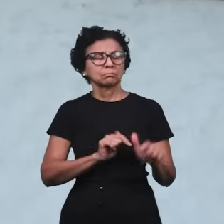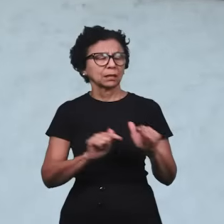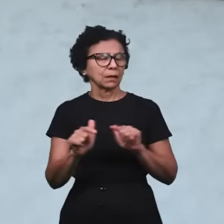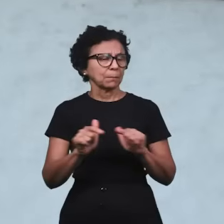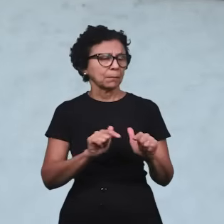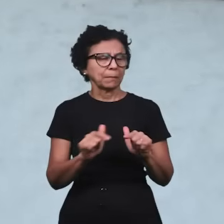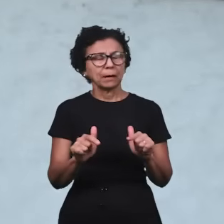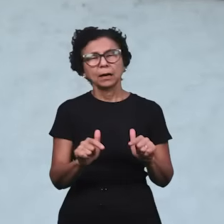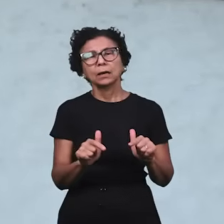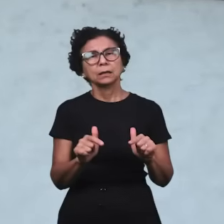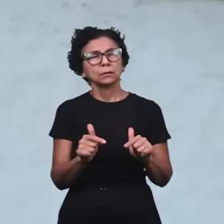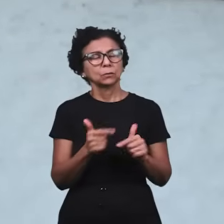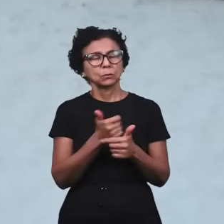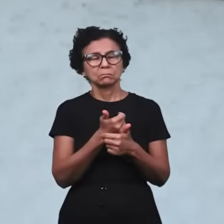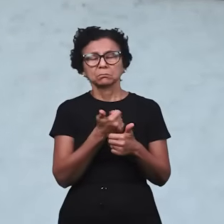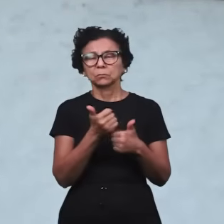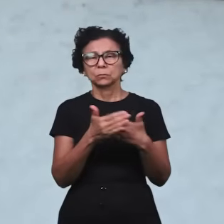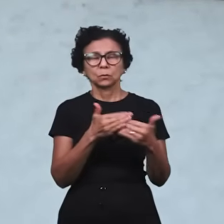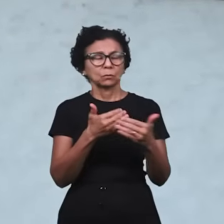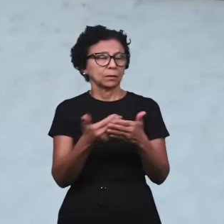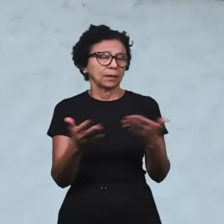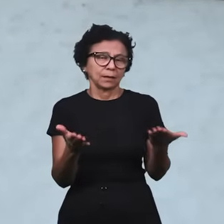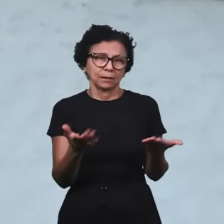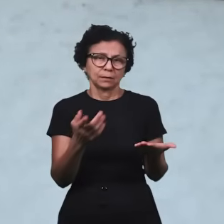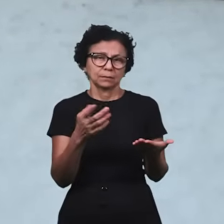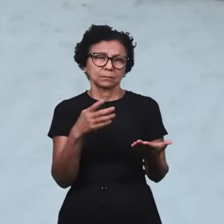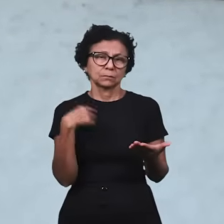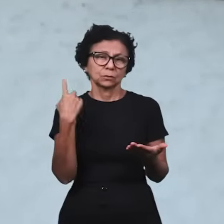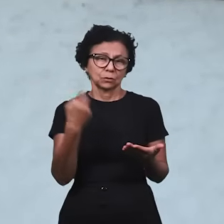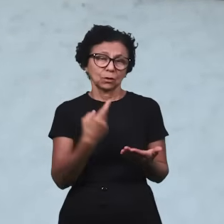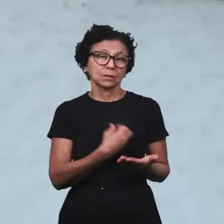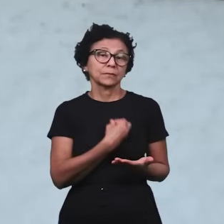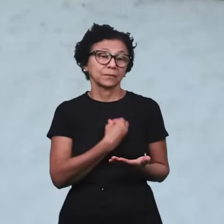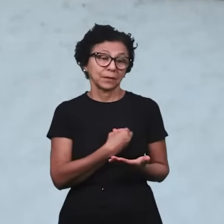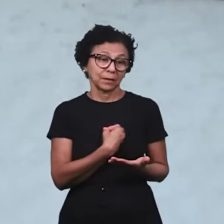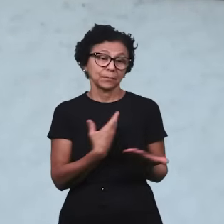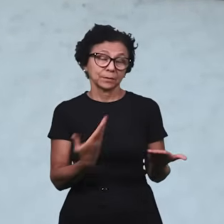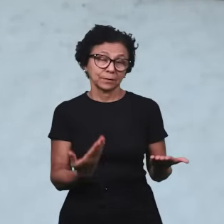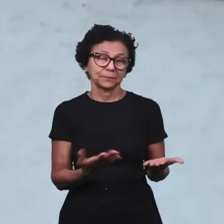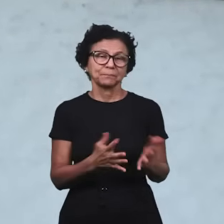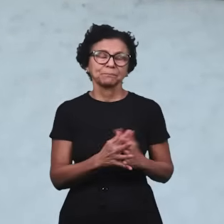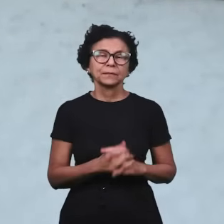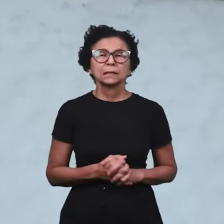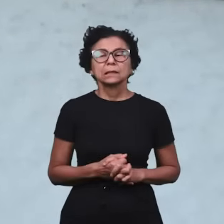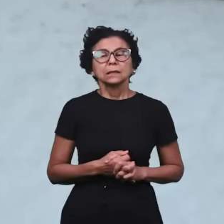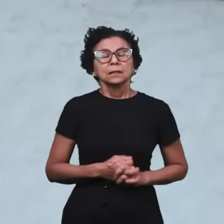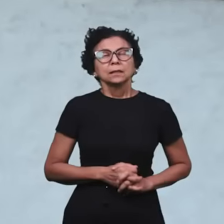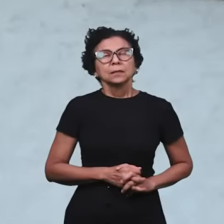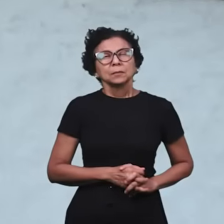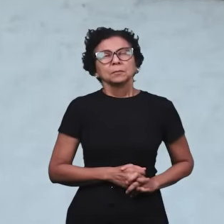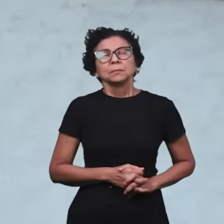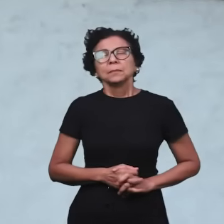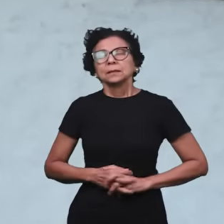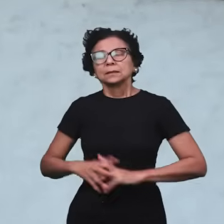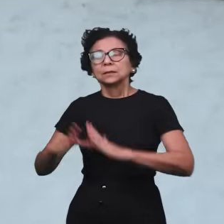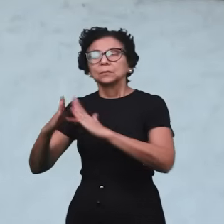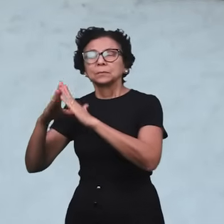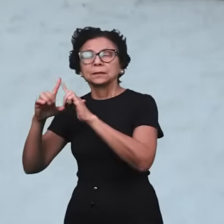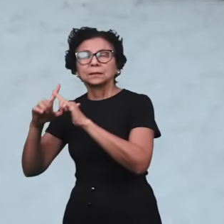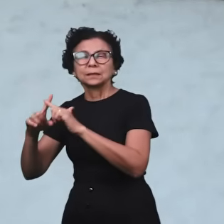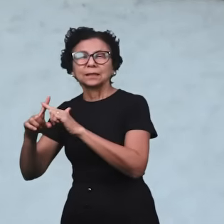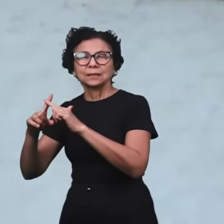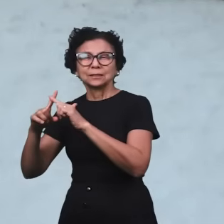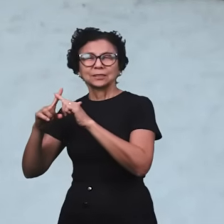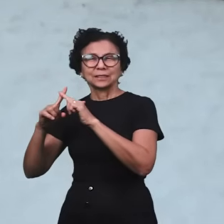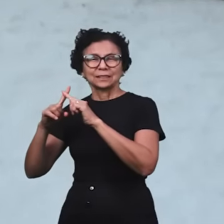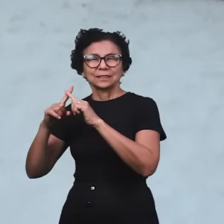qual for, as adversidades cotidianas que todos nós enfrentamos. Você tem uma igreja, um muro sendo